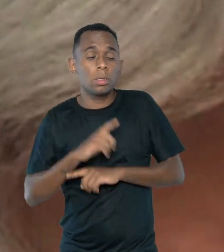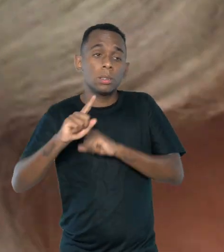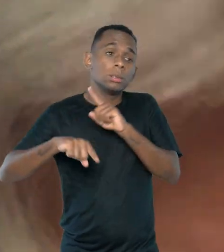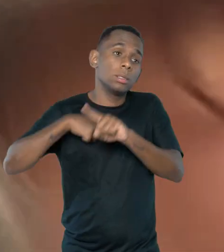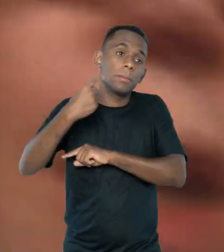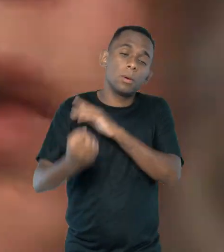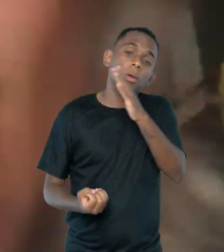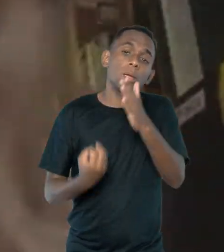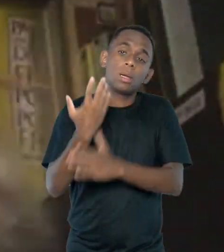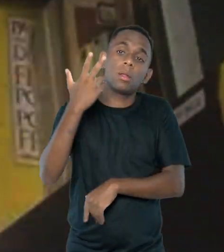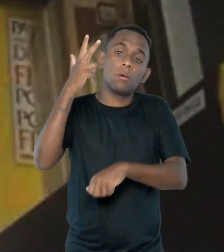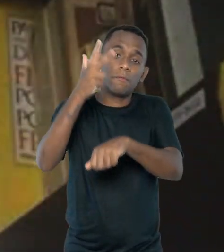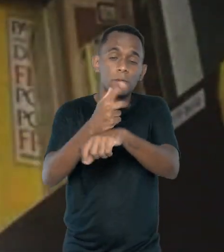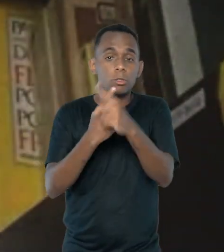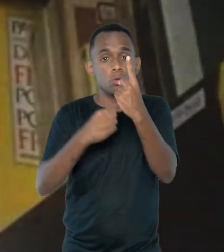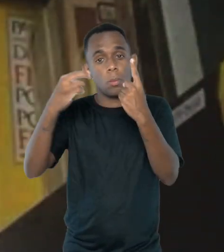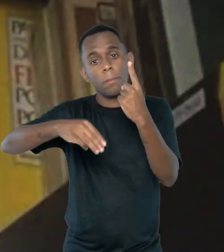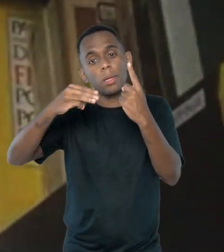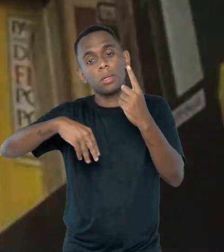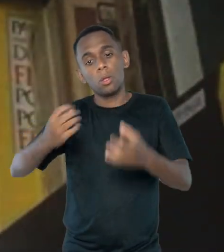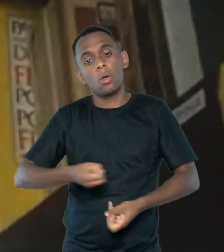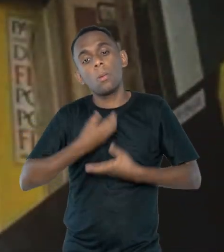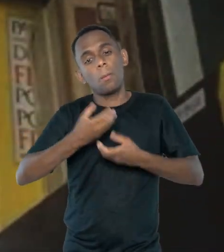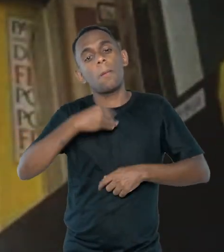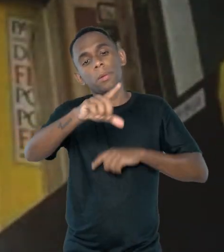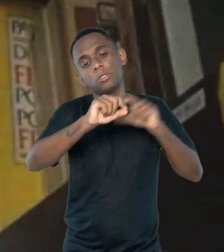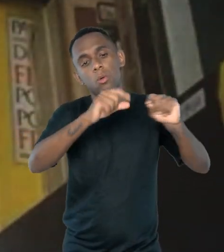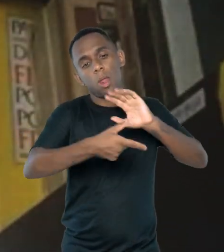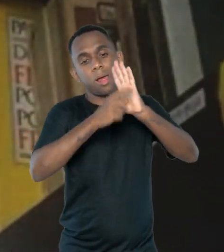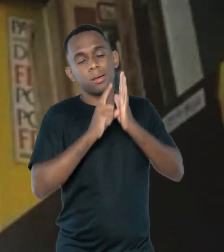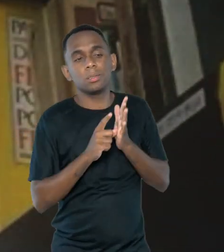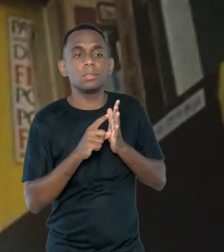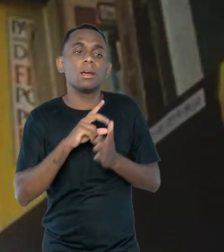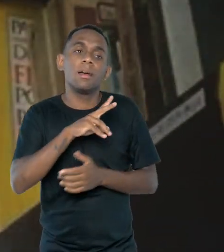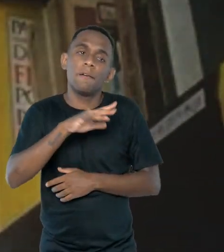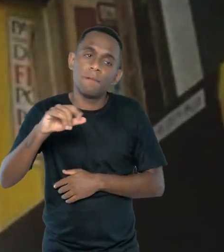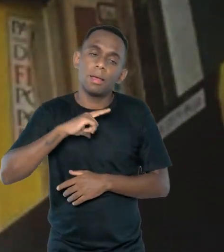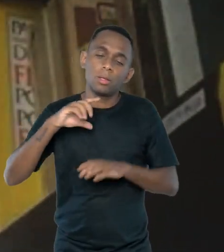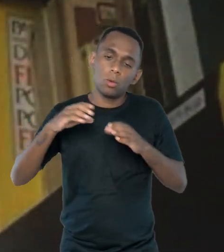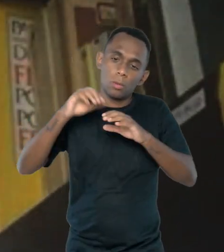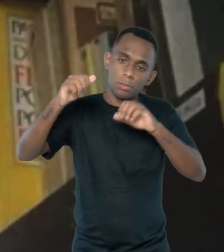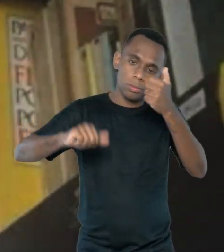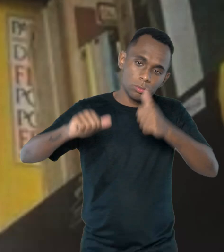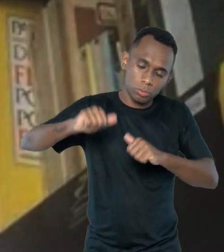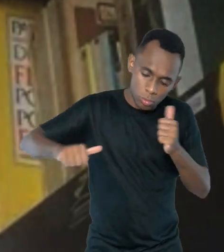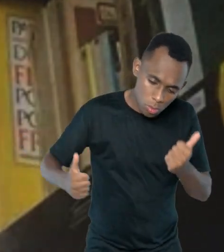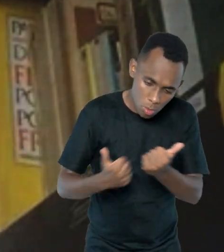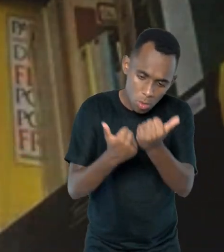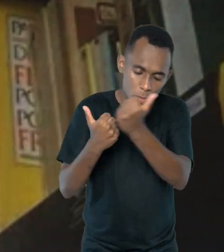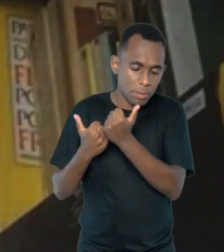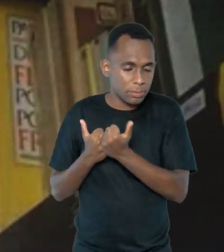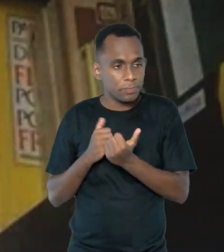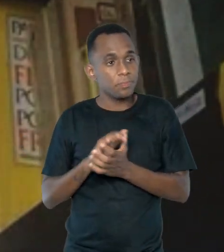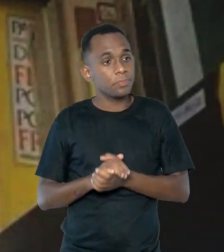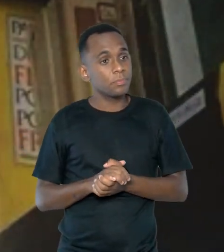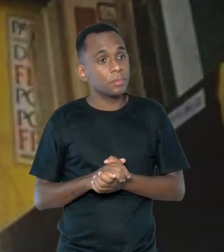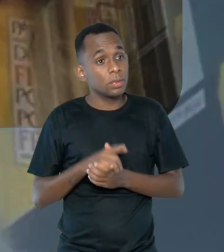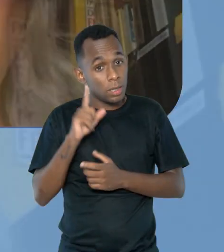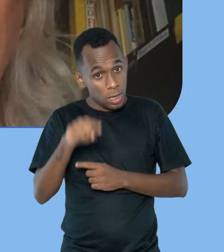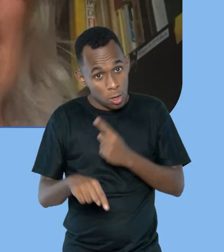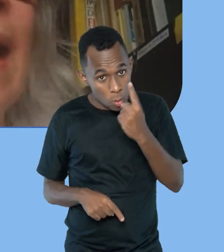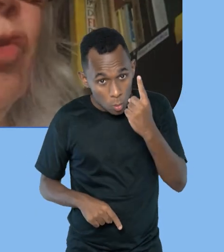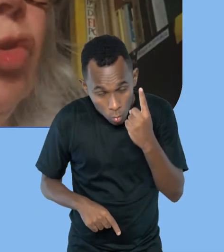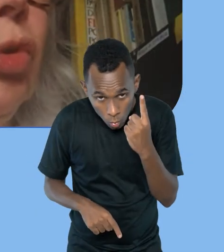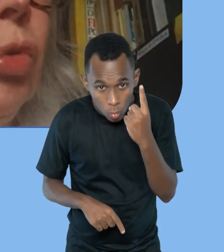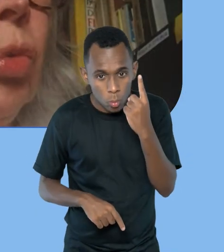vão produzir um vídeo minuto com o poema preferido deles. Aí vai ter uma curadoria, vão procurar. Isso é